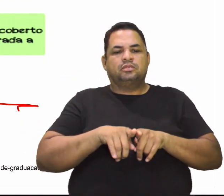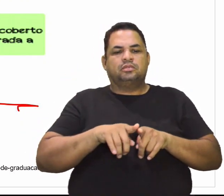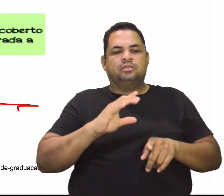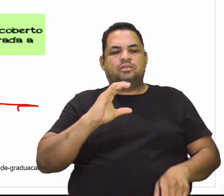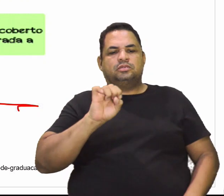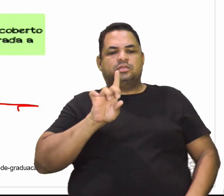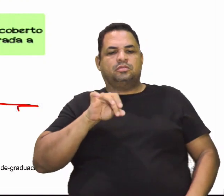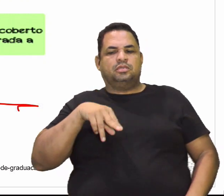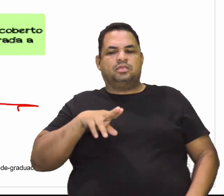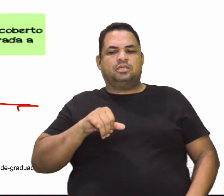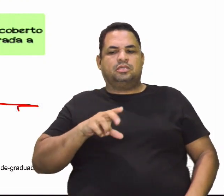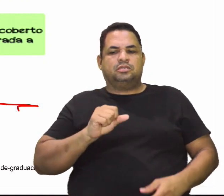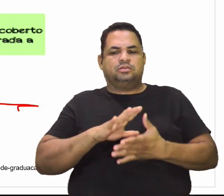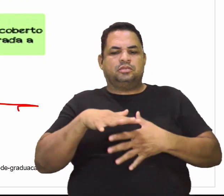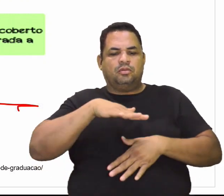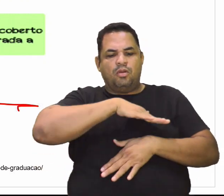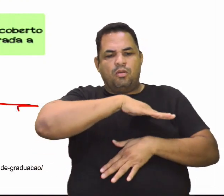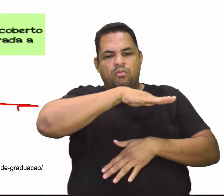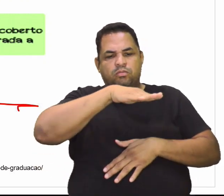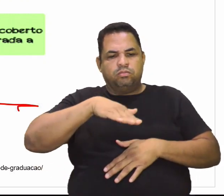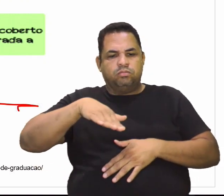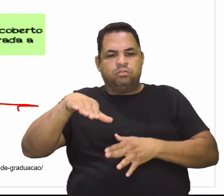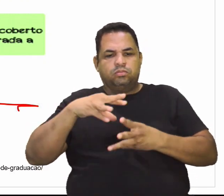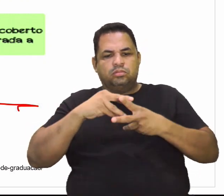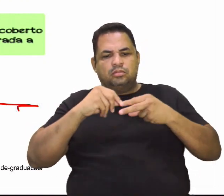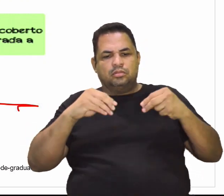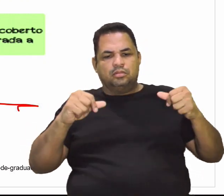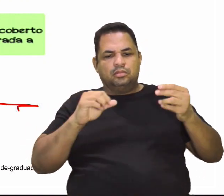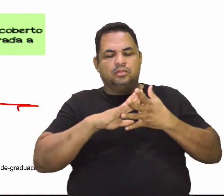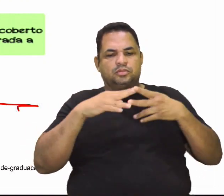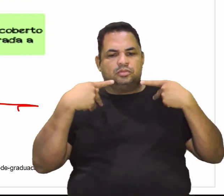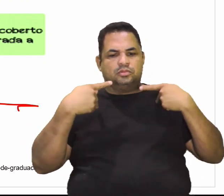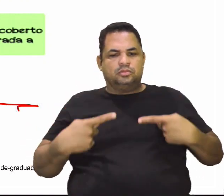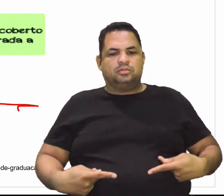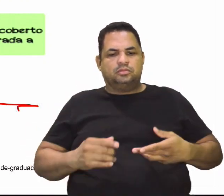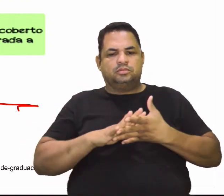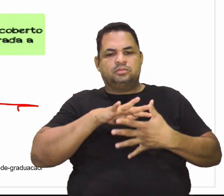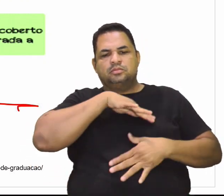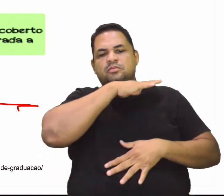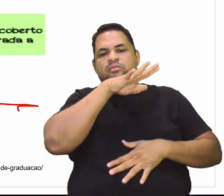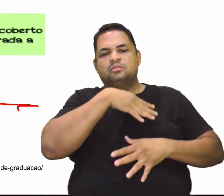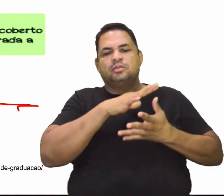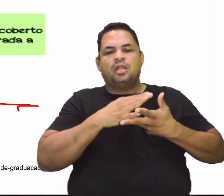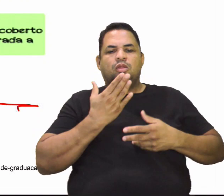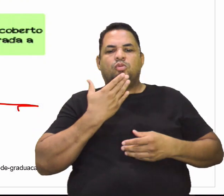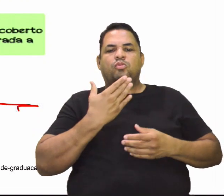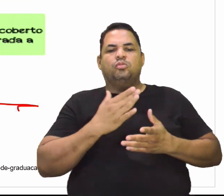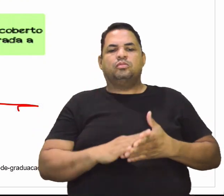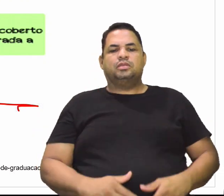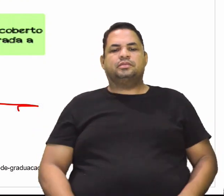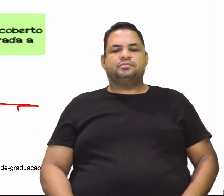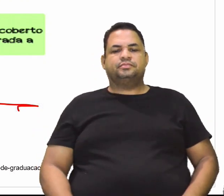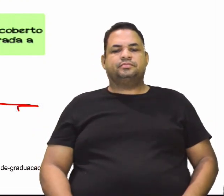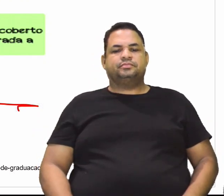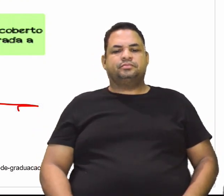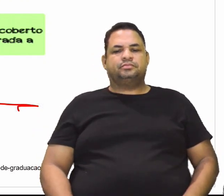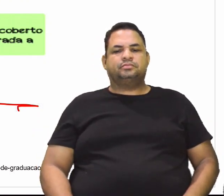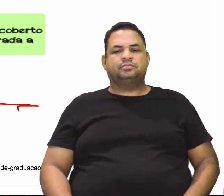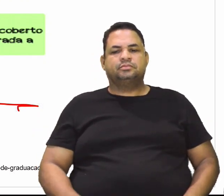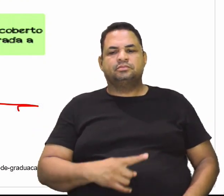aqueles amontoados de coisas deixadas pelo homem, restos humanos, restos de animais, restos de comidas. E nós temos